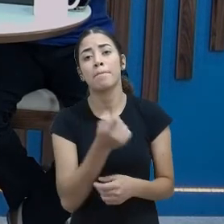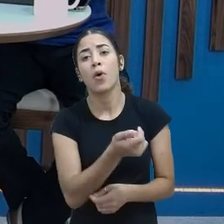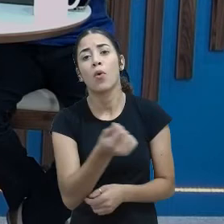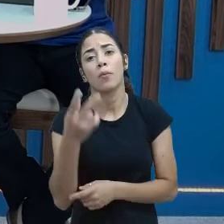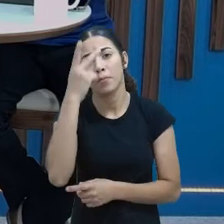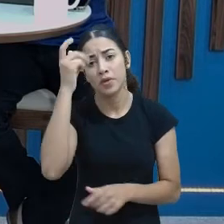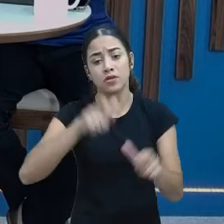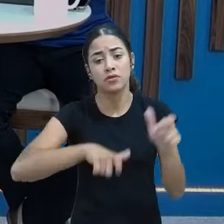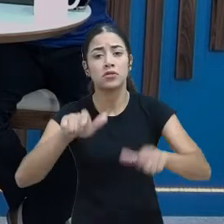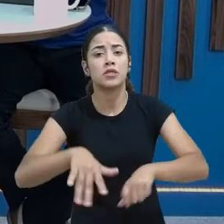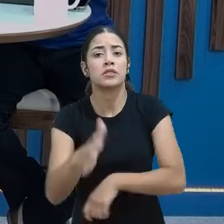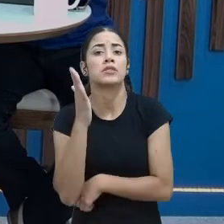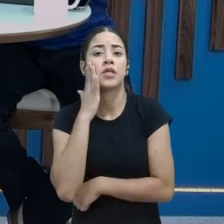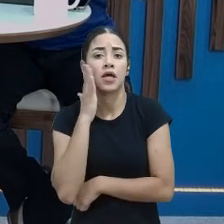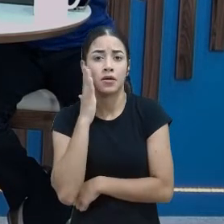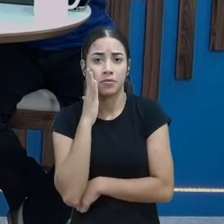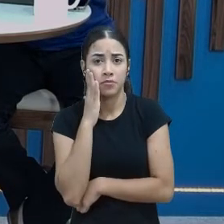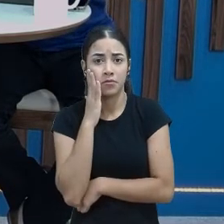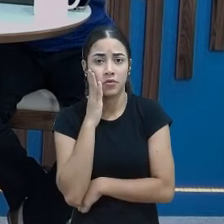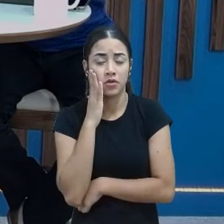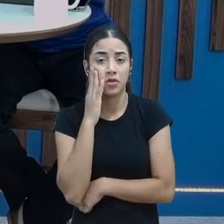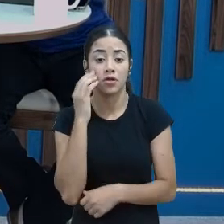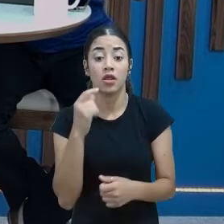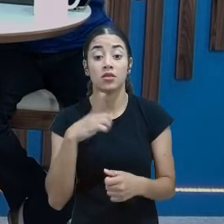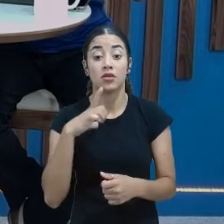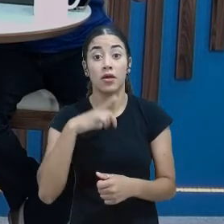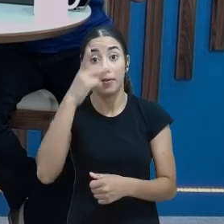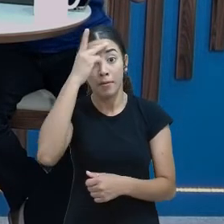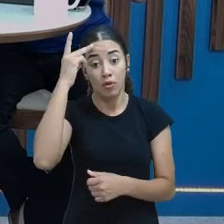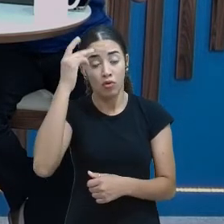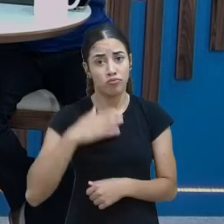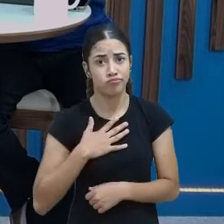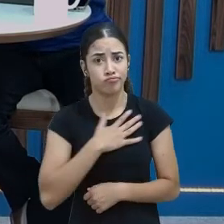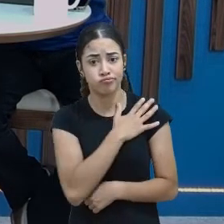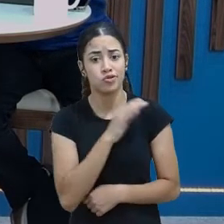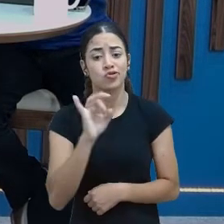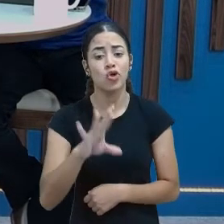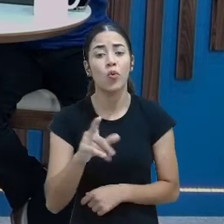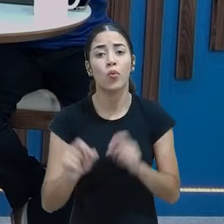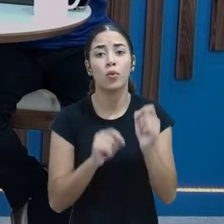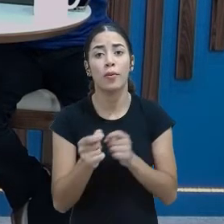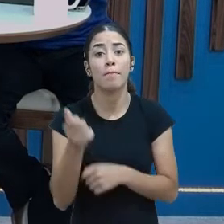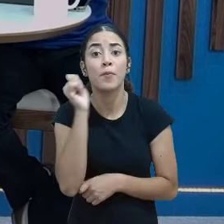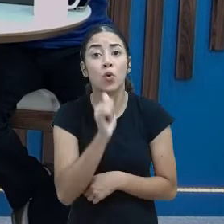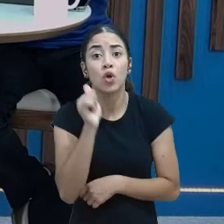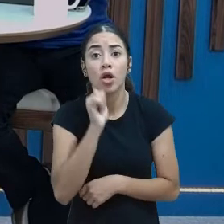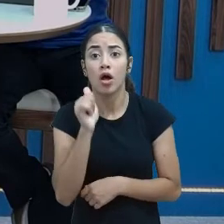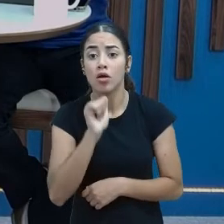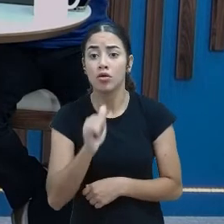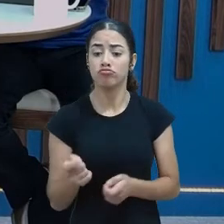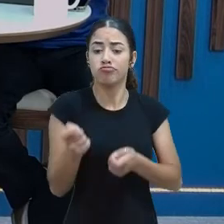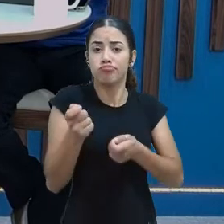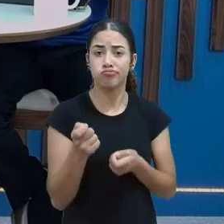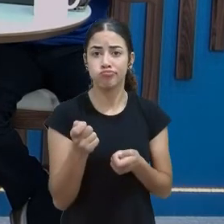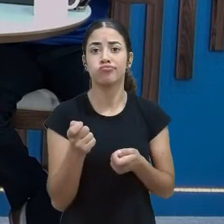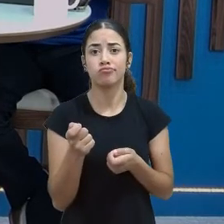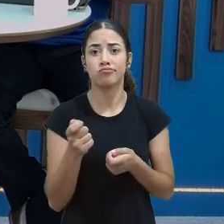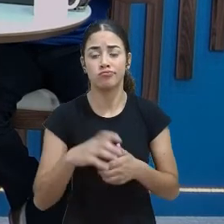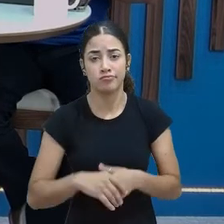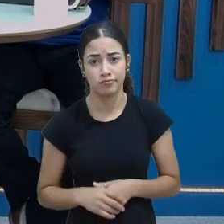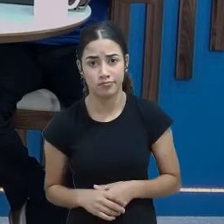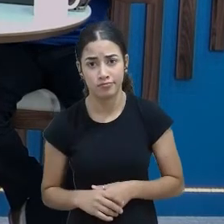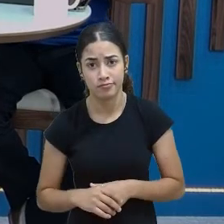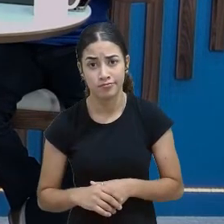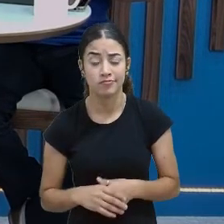de Daomé tinha um exército formado só por mulheres guerreiras, algo semelhante à lenda das Valquírias.